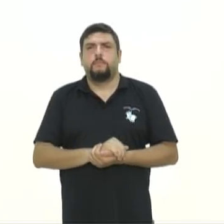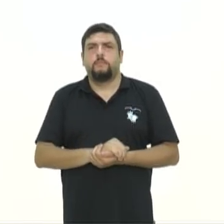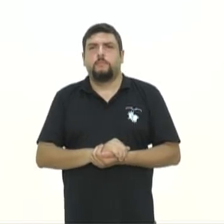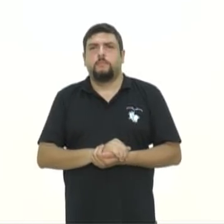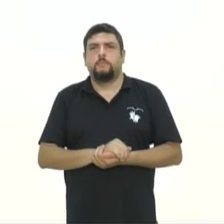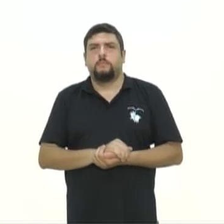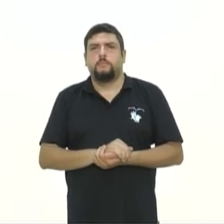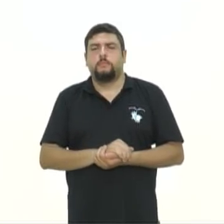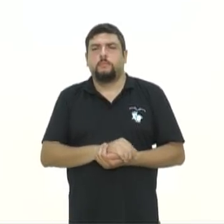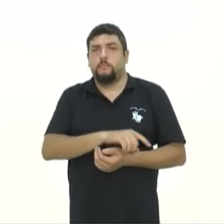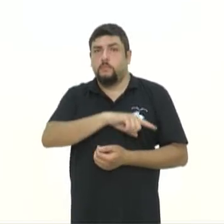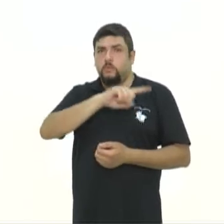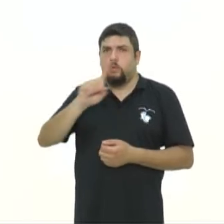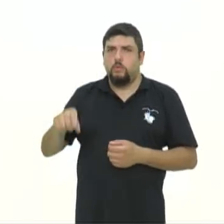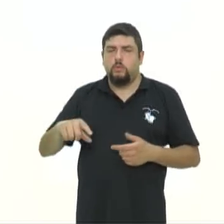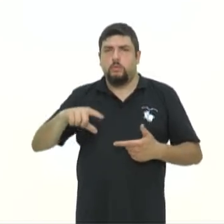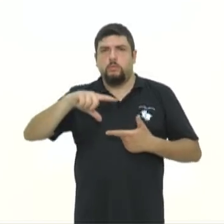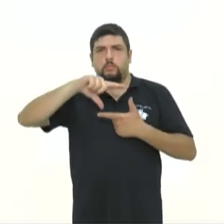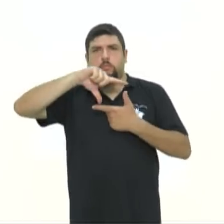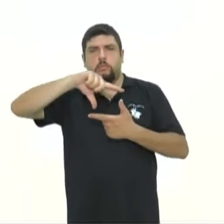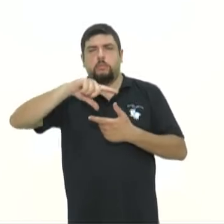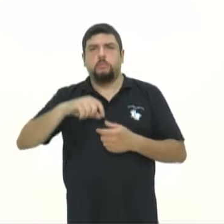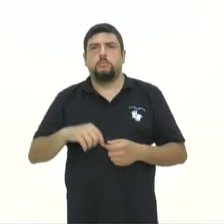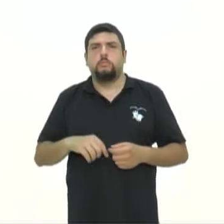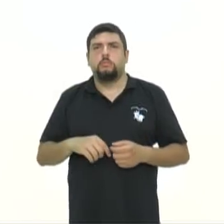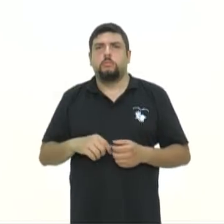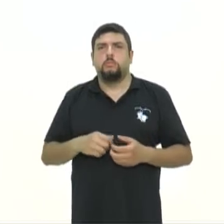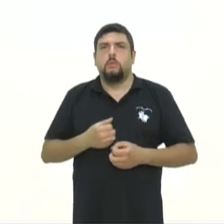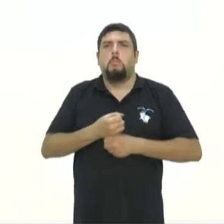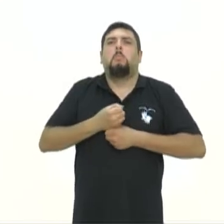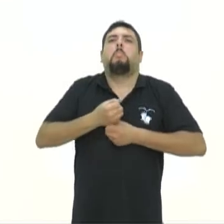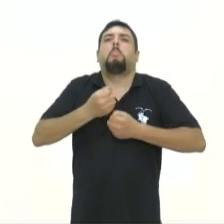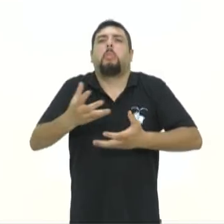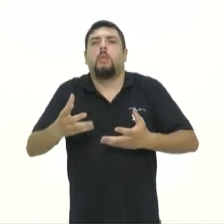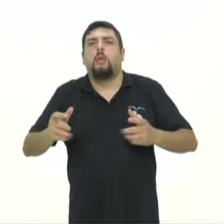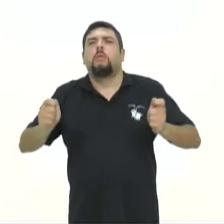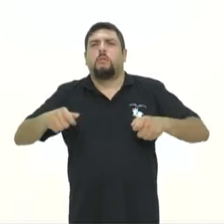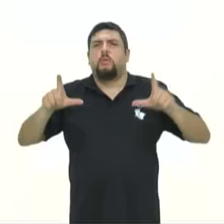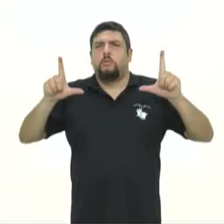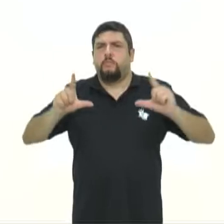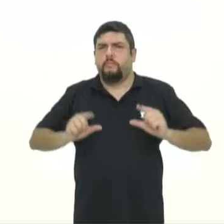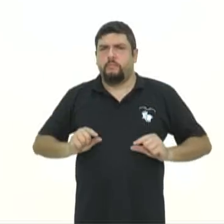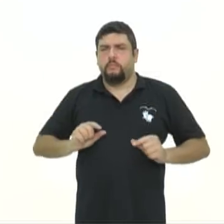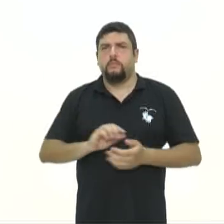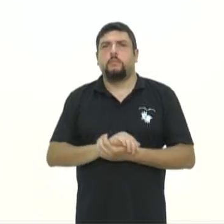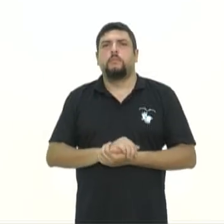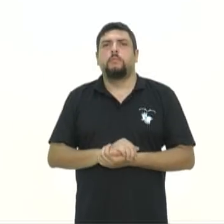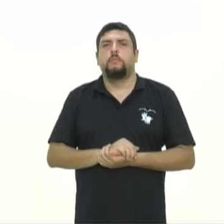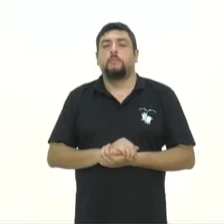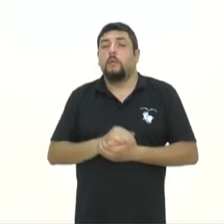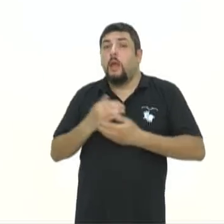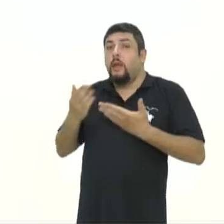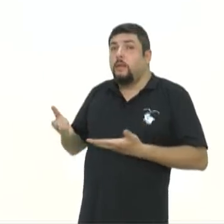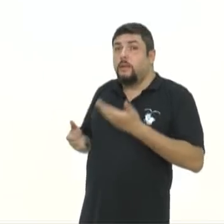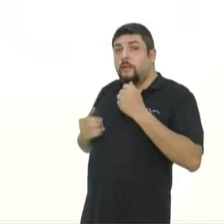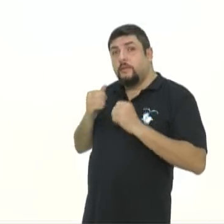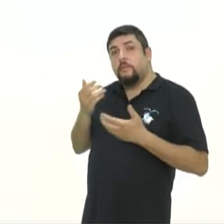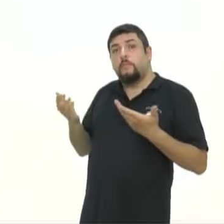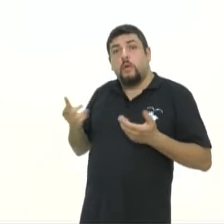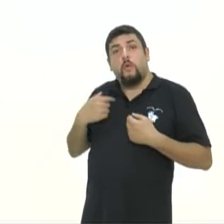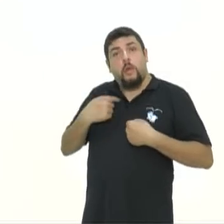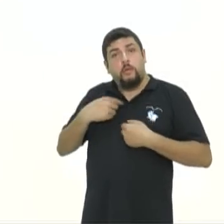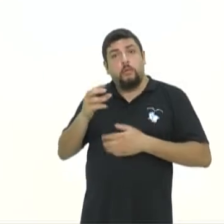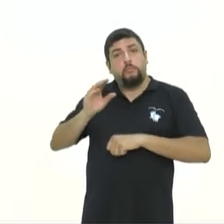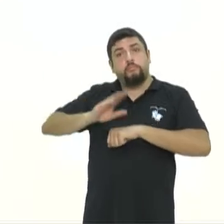Outra tirinha. Curando a compulsão por compras. Então, menina, resolvi controlar minha compulsão por